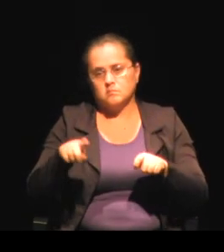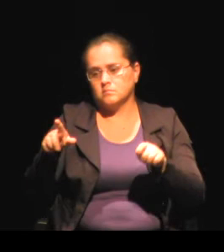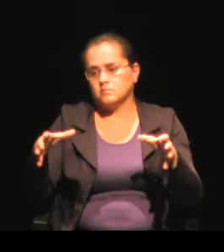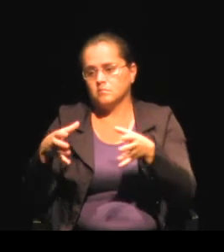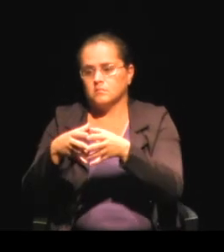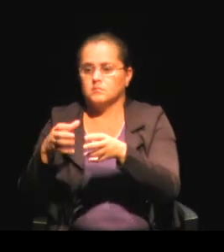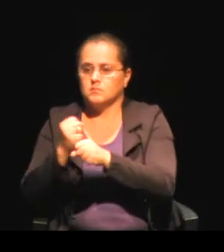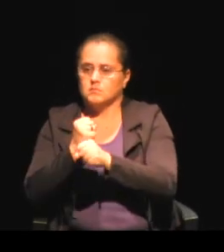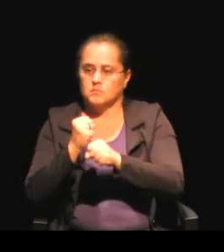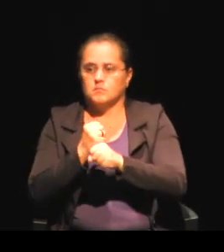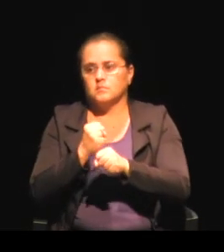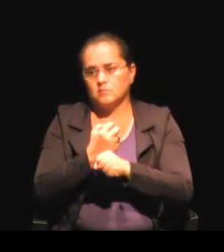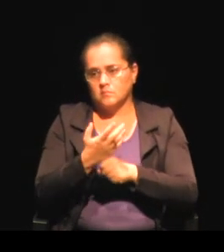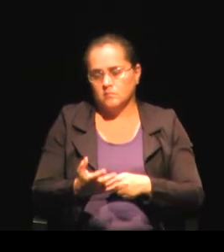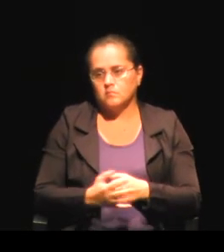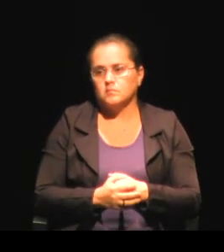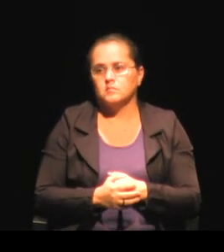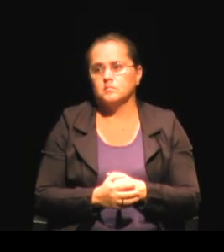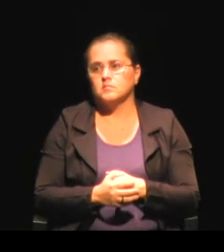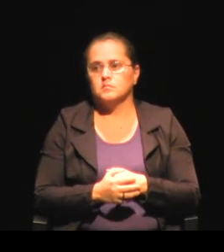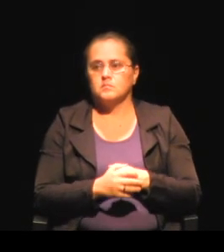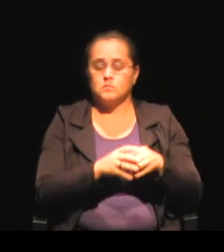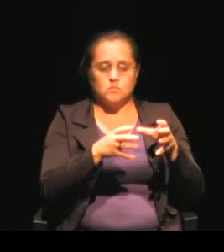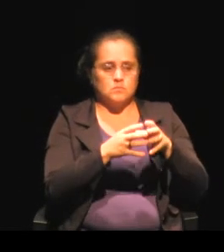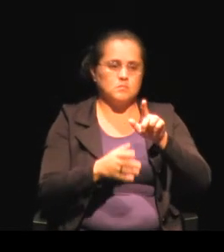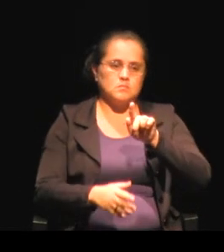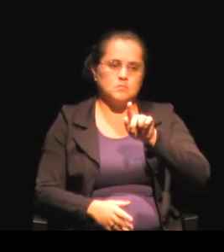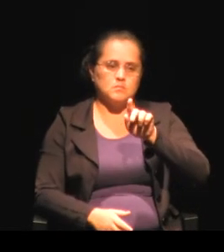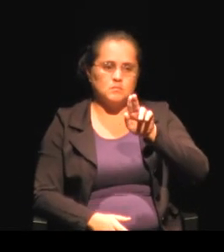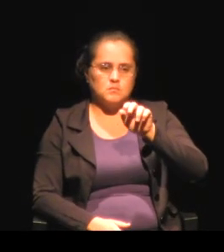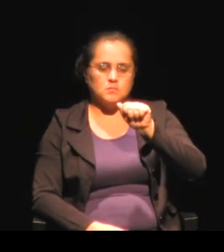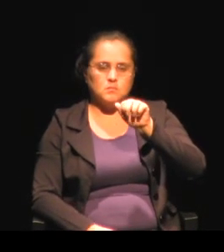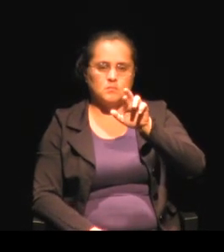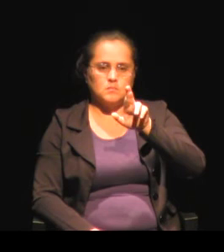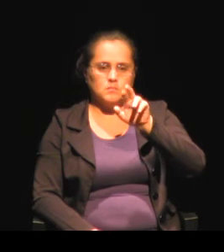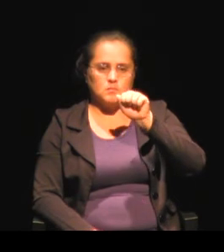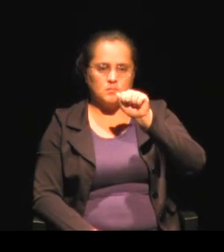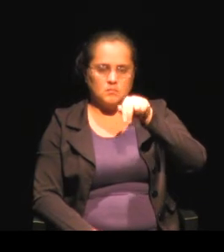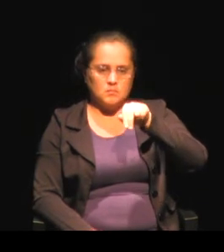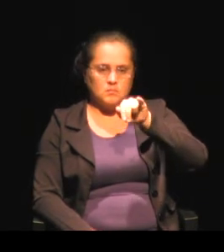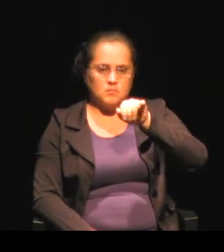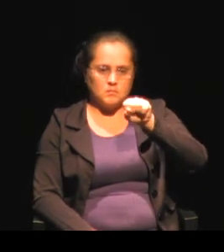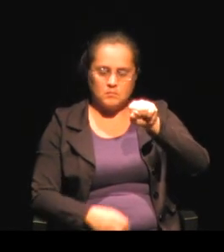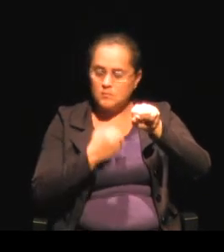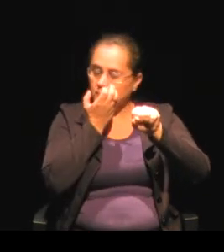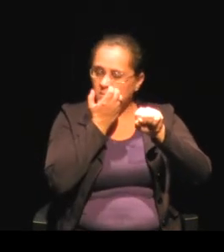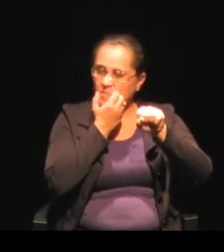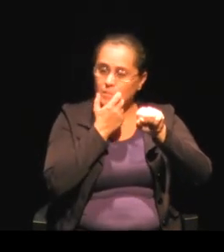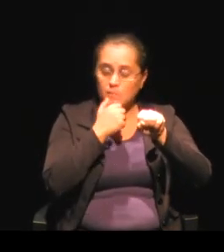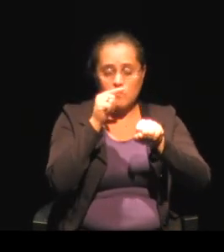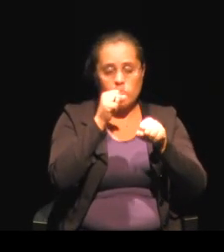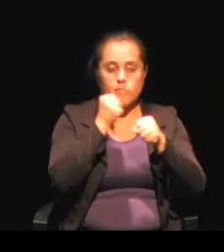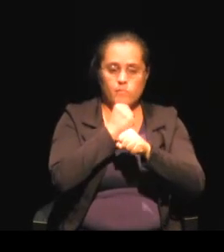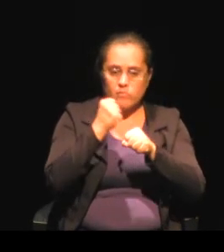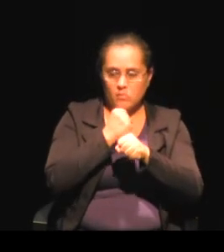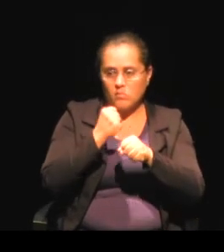e em torno dessa igreja, que ficava também numa coxilha, quer dizer, a escolha do sítio da cidade era sempre